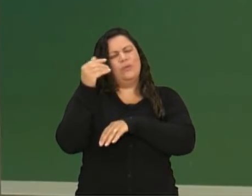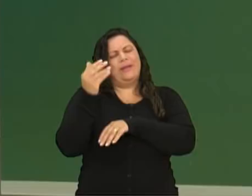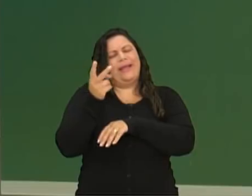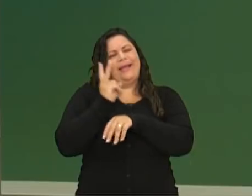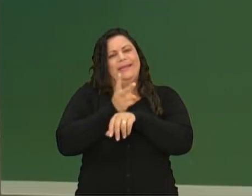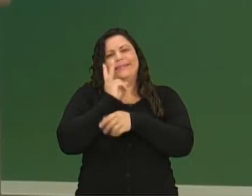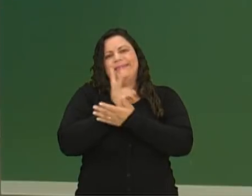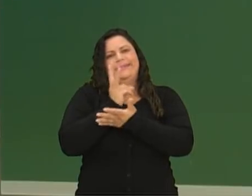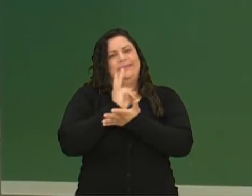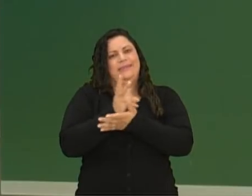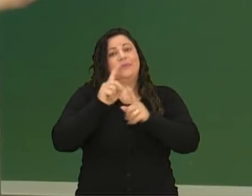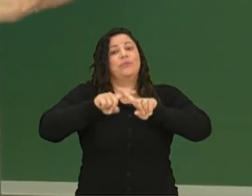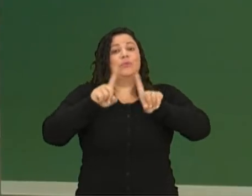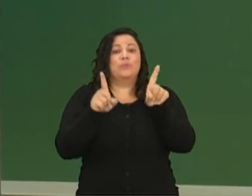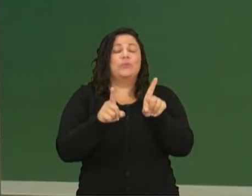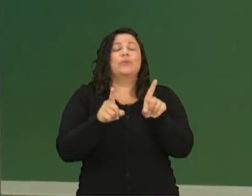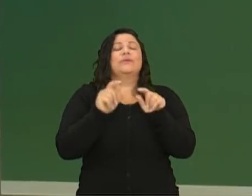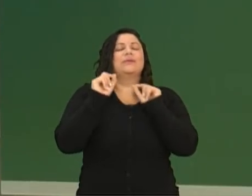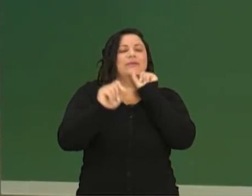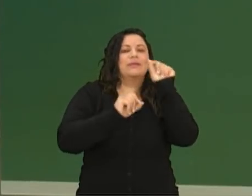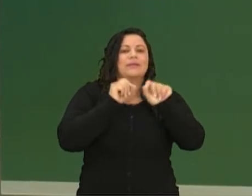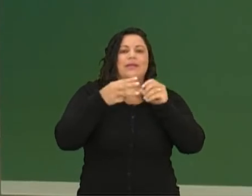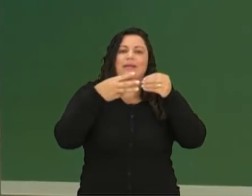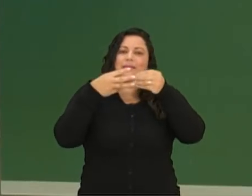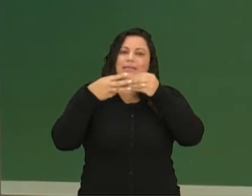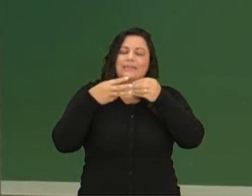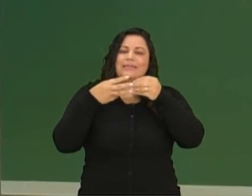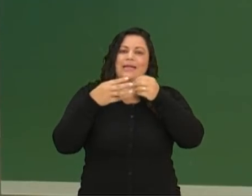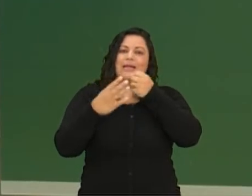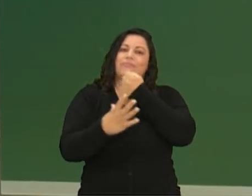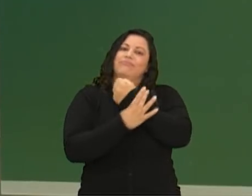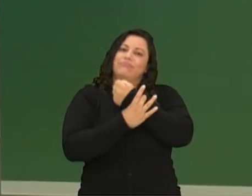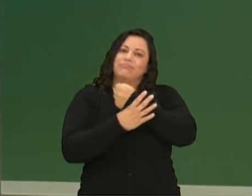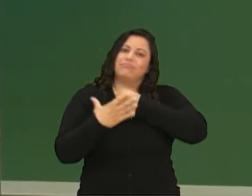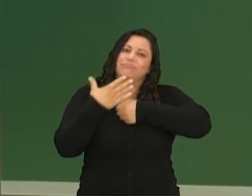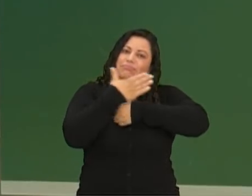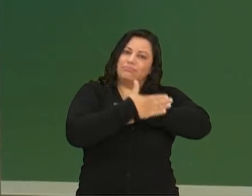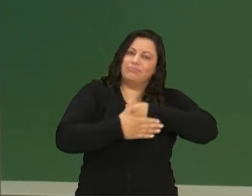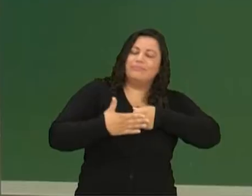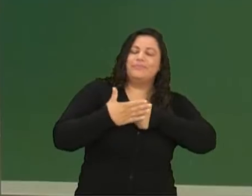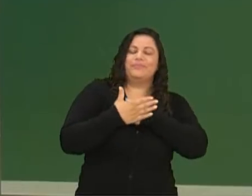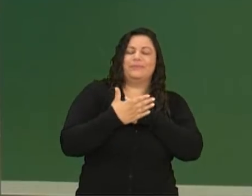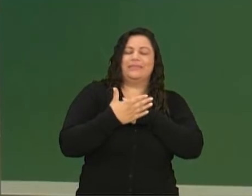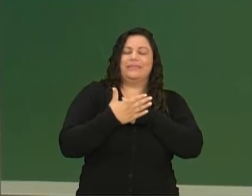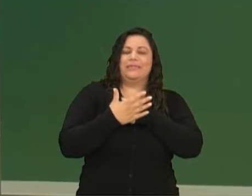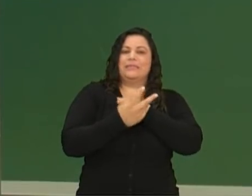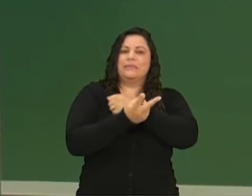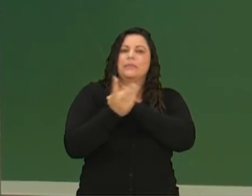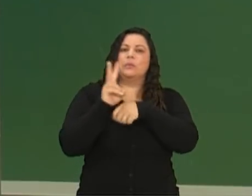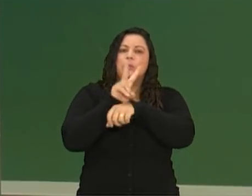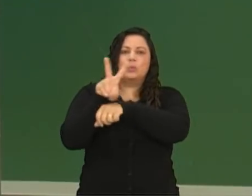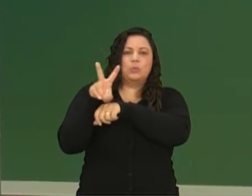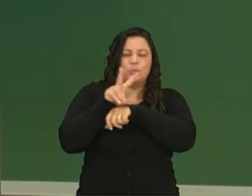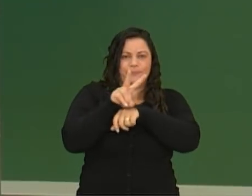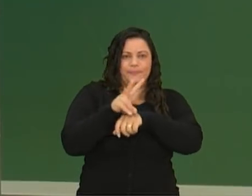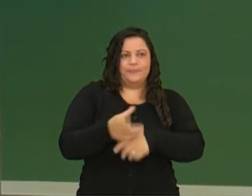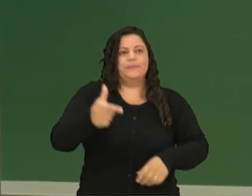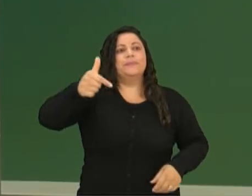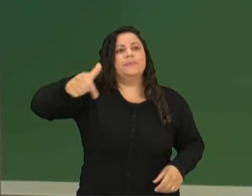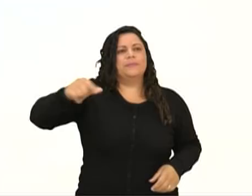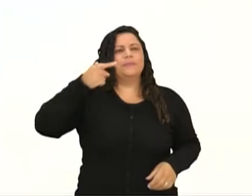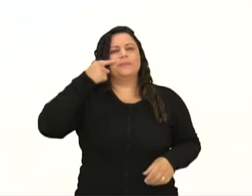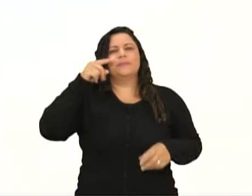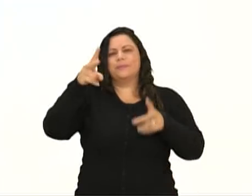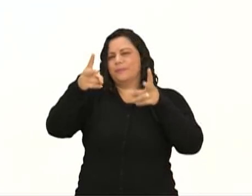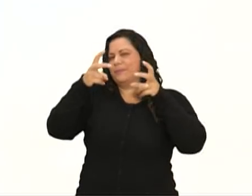estão realizando esse maravilhoso trabalho de fagocitose. E a outra forma, olha só que legal